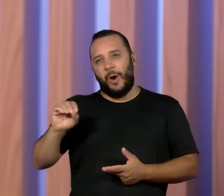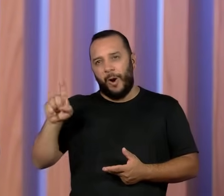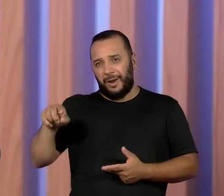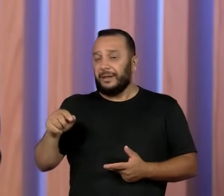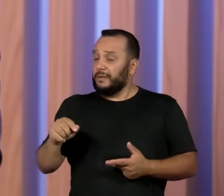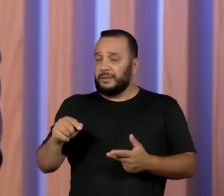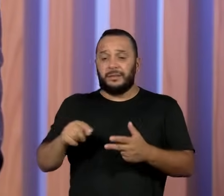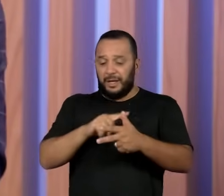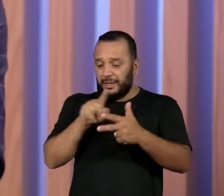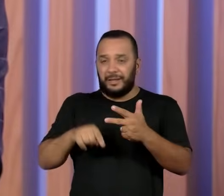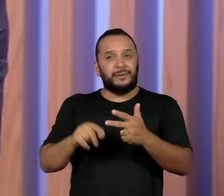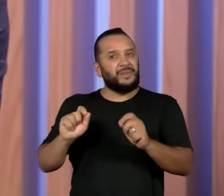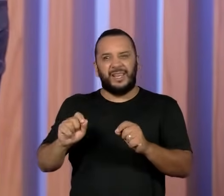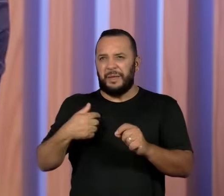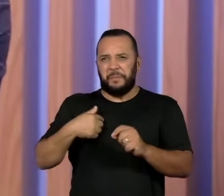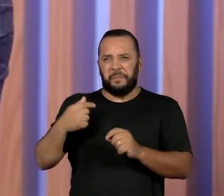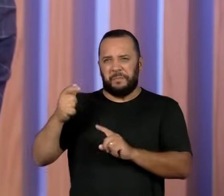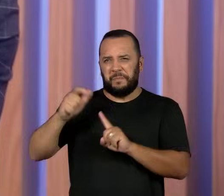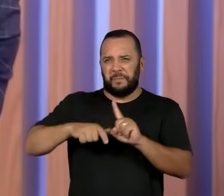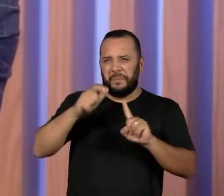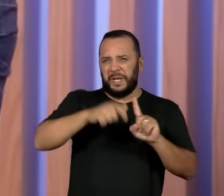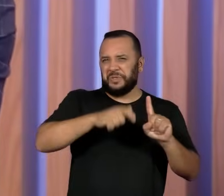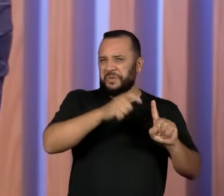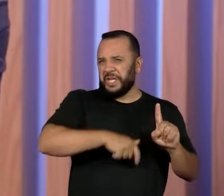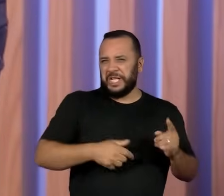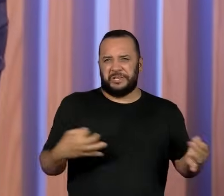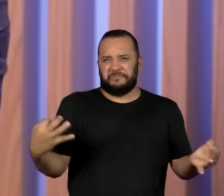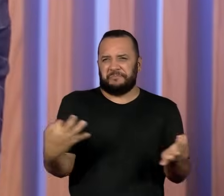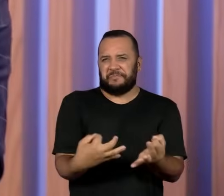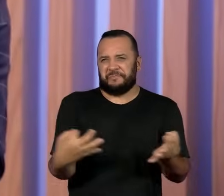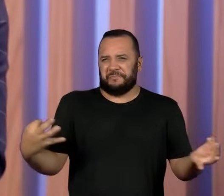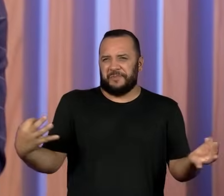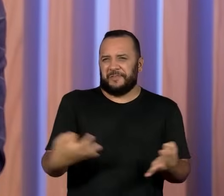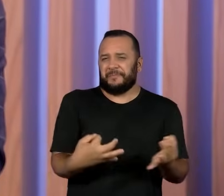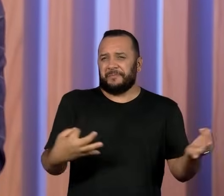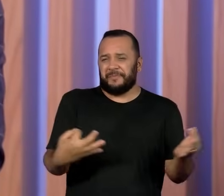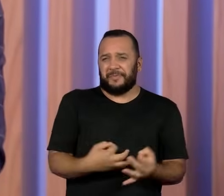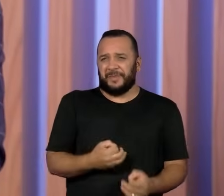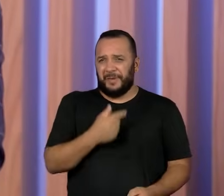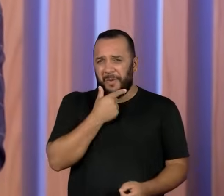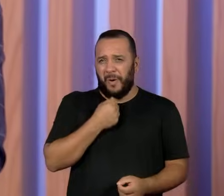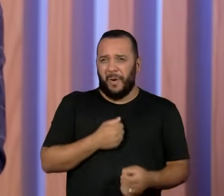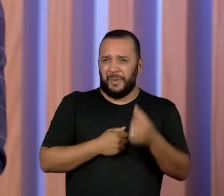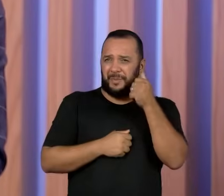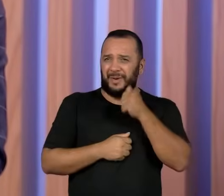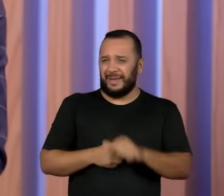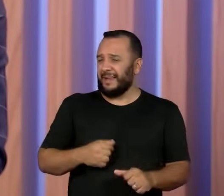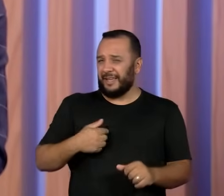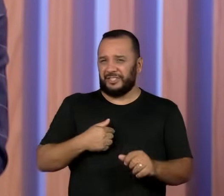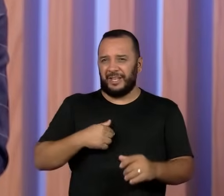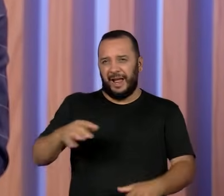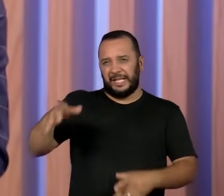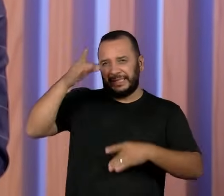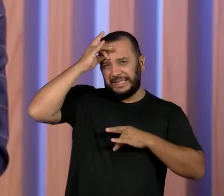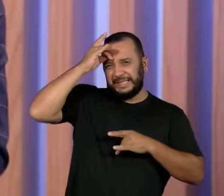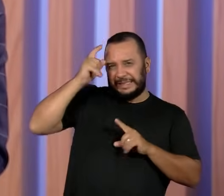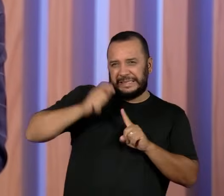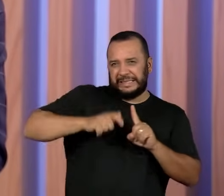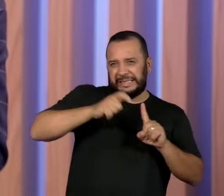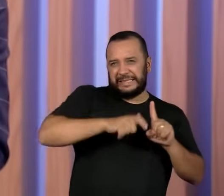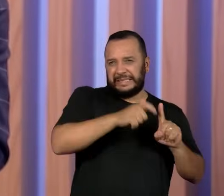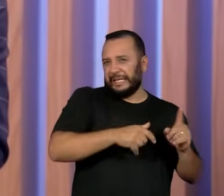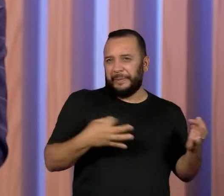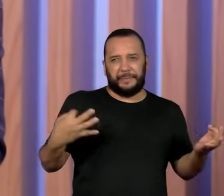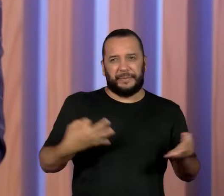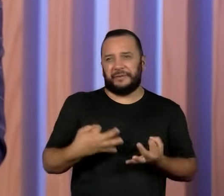interpretações. A possibilidade de verem atores e atrizes executando grandes personagens com